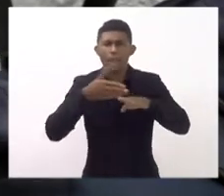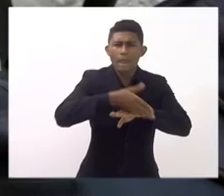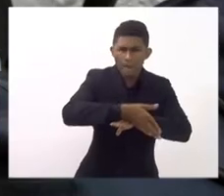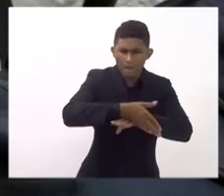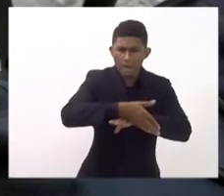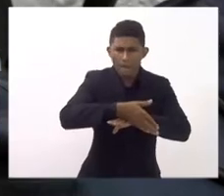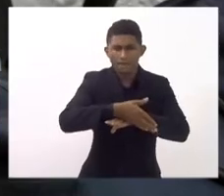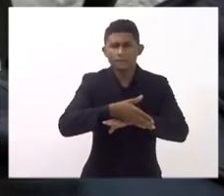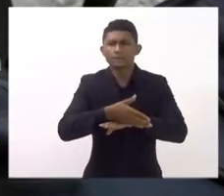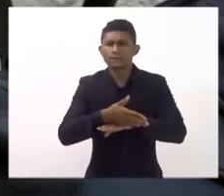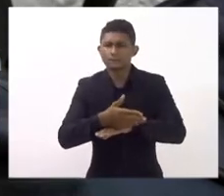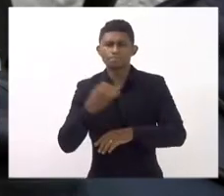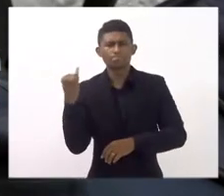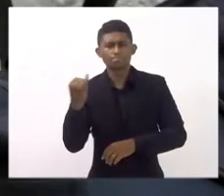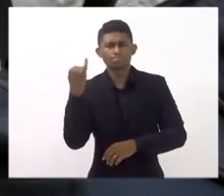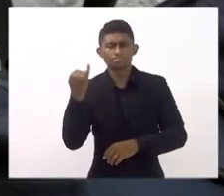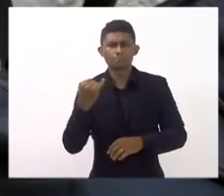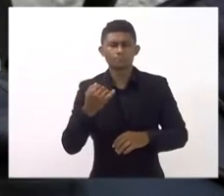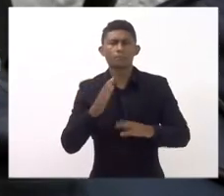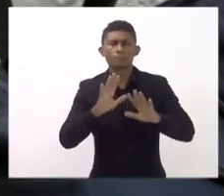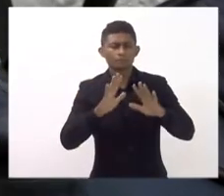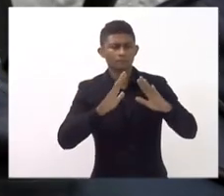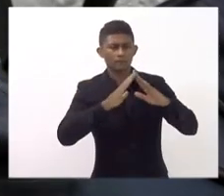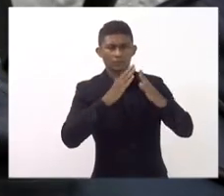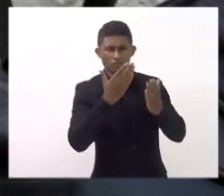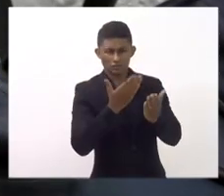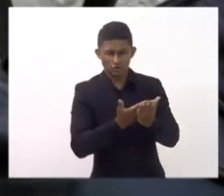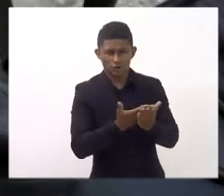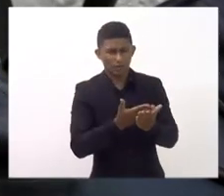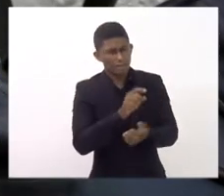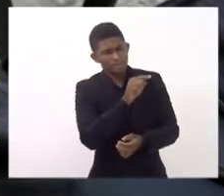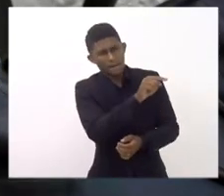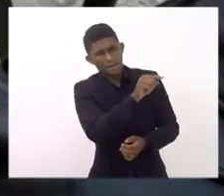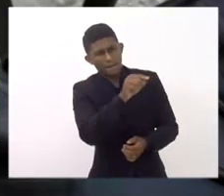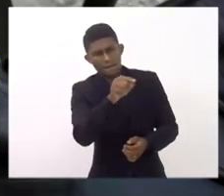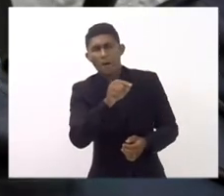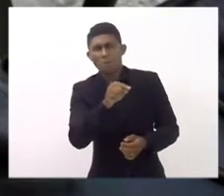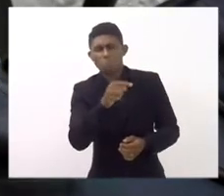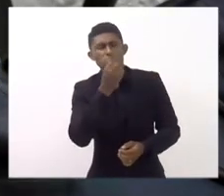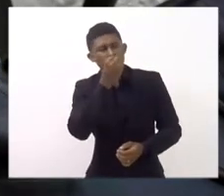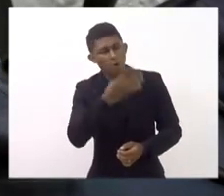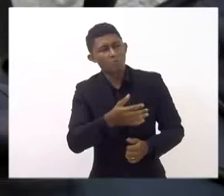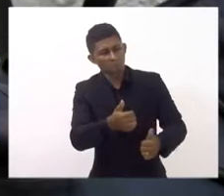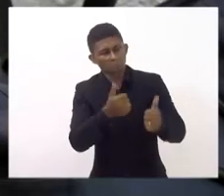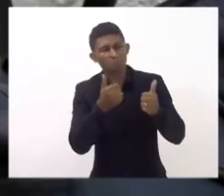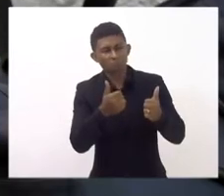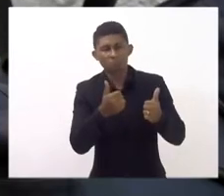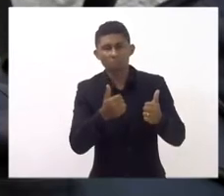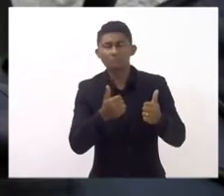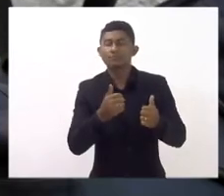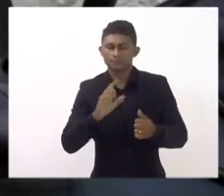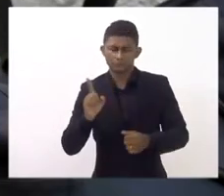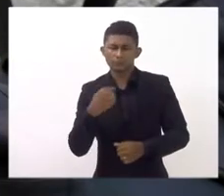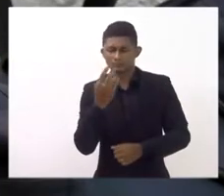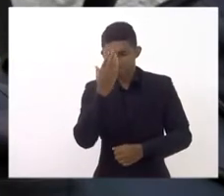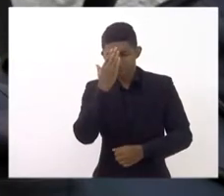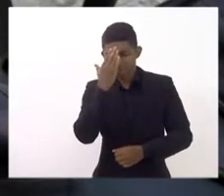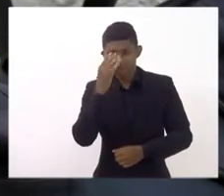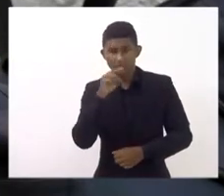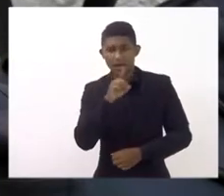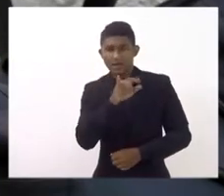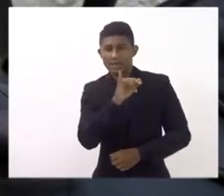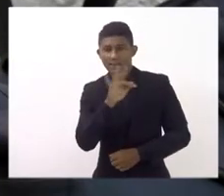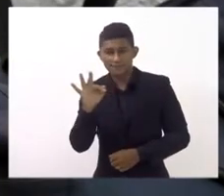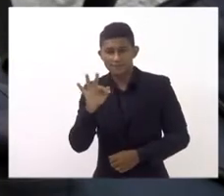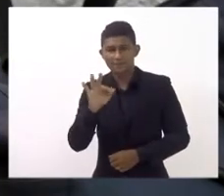com boas escolas. Temos clareza do trabalho que temos realizado no Instituto Federal do Rio de Janeiro,